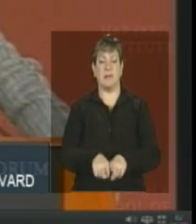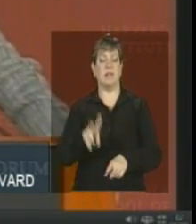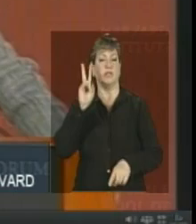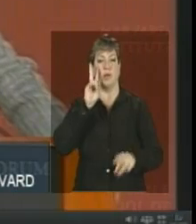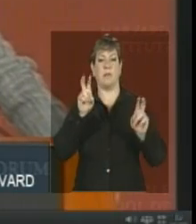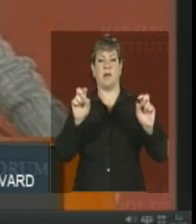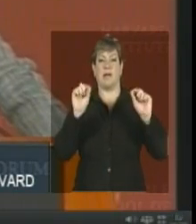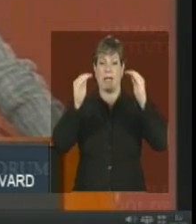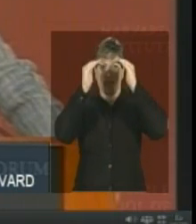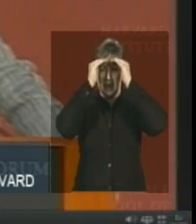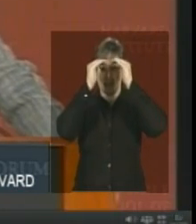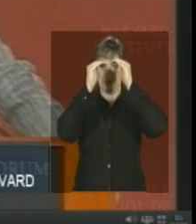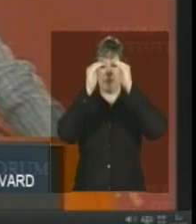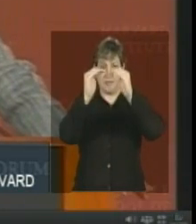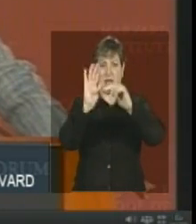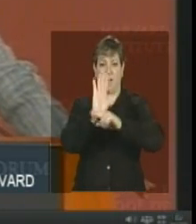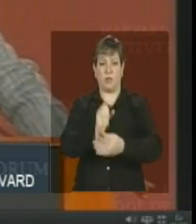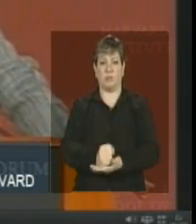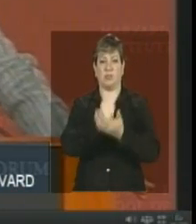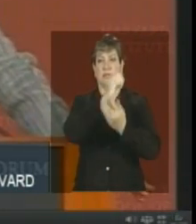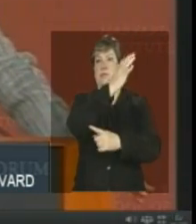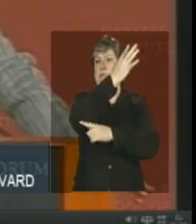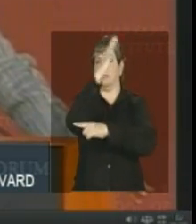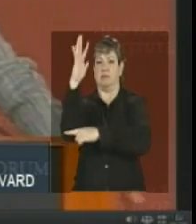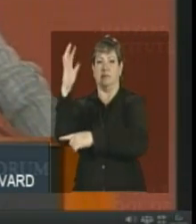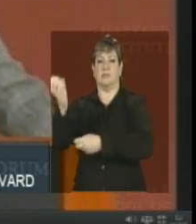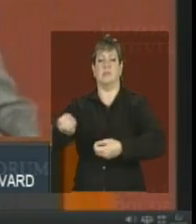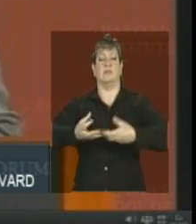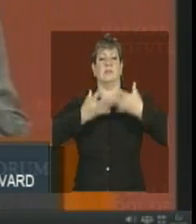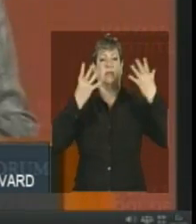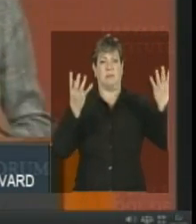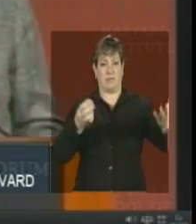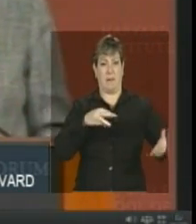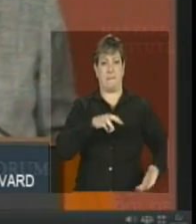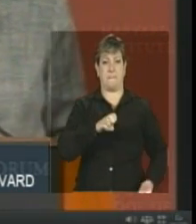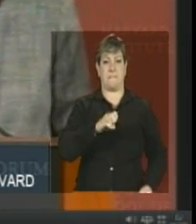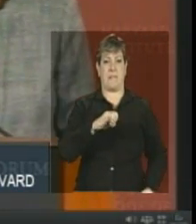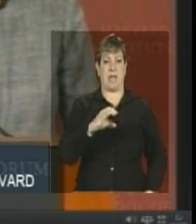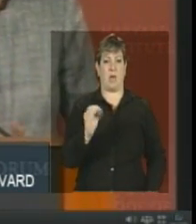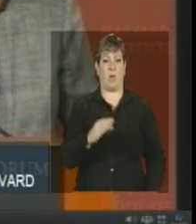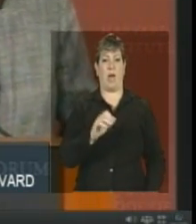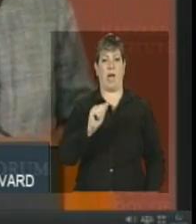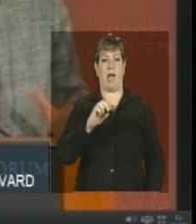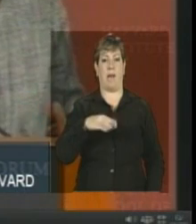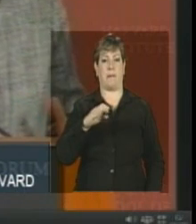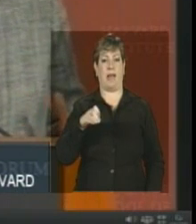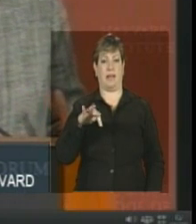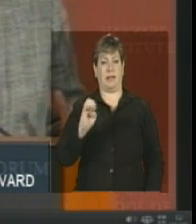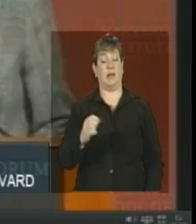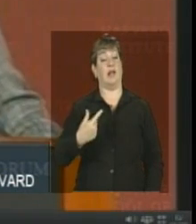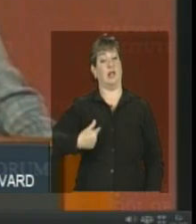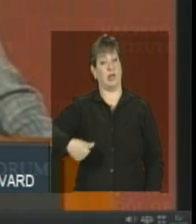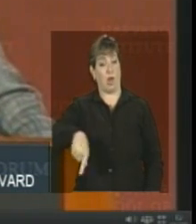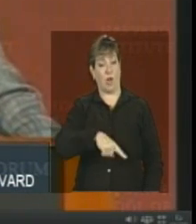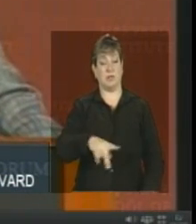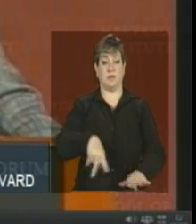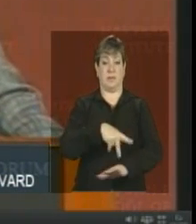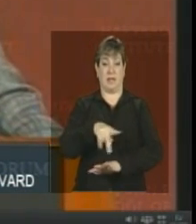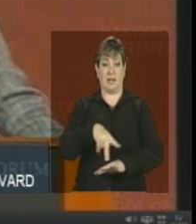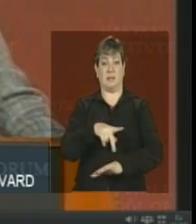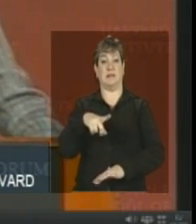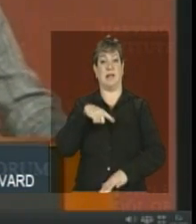respeito e proteção do meio ambiente. Nós somos um país que, nessa área, tem uma situação especial.